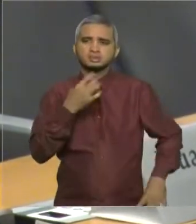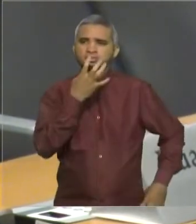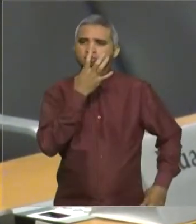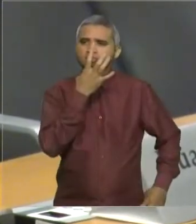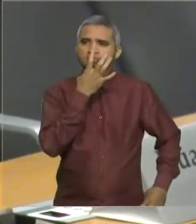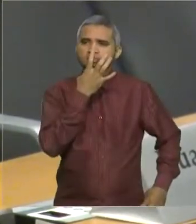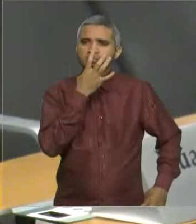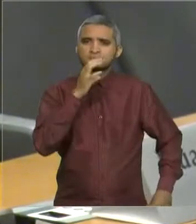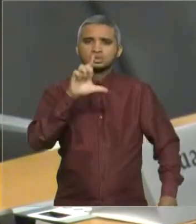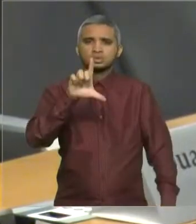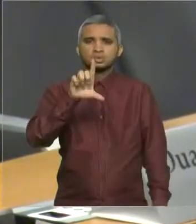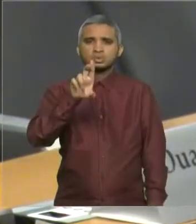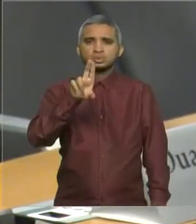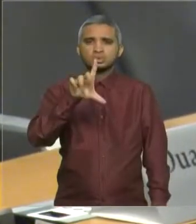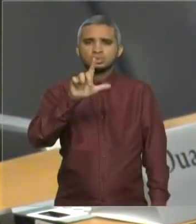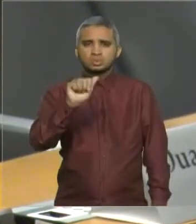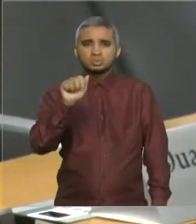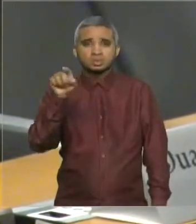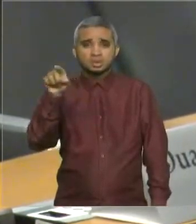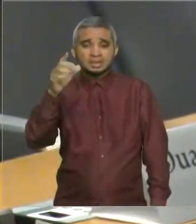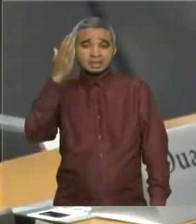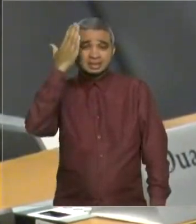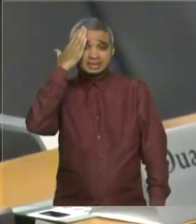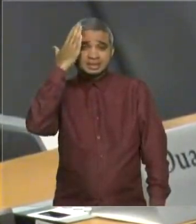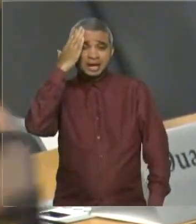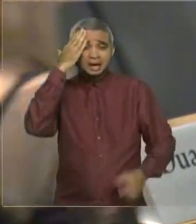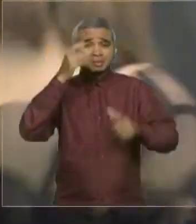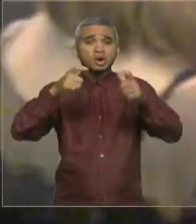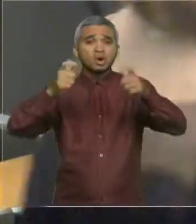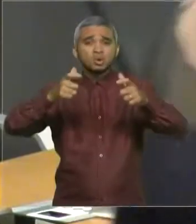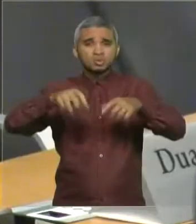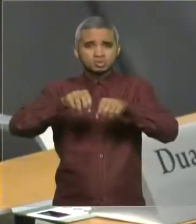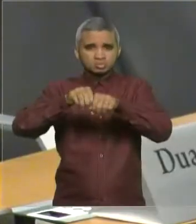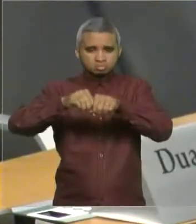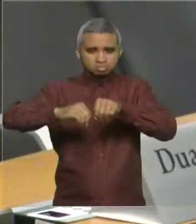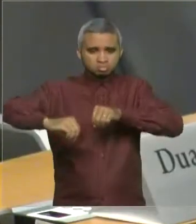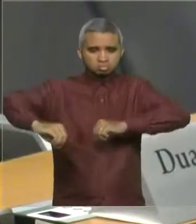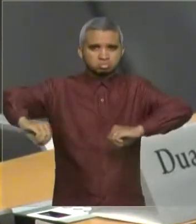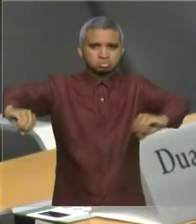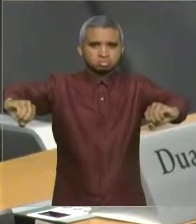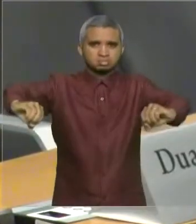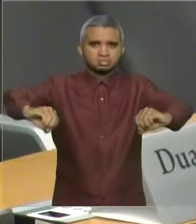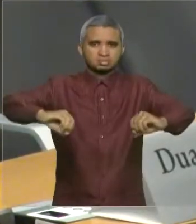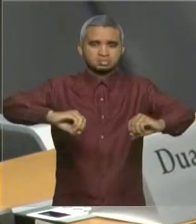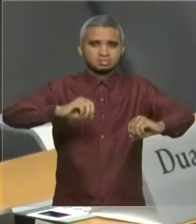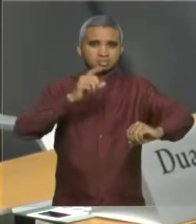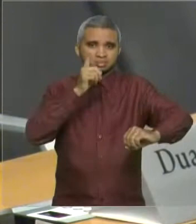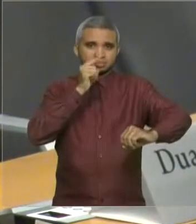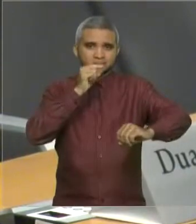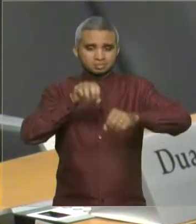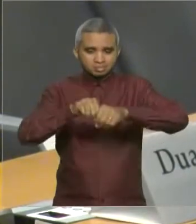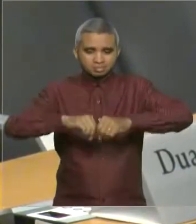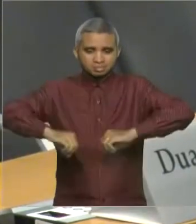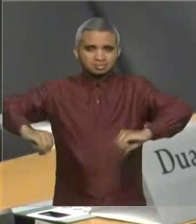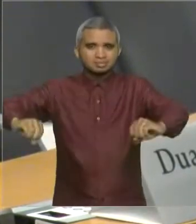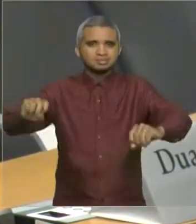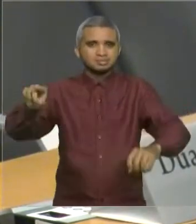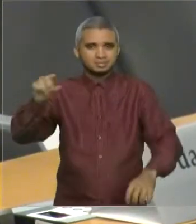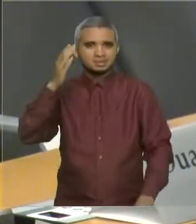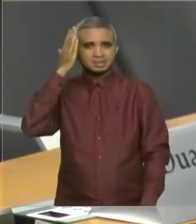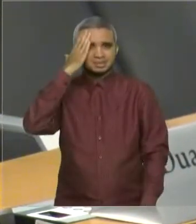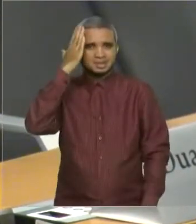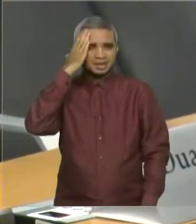tinha um encanamento. E ele fez uma observação para um funcionário, ele fez a observação falando da